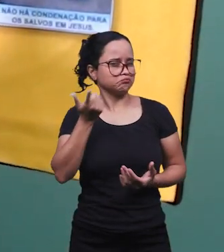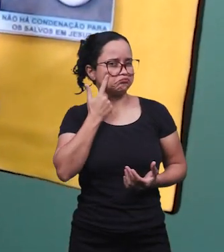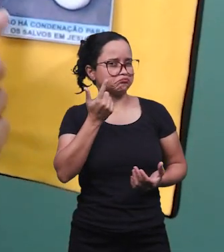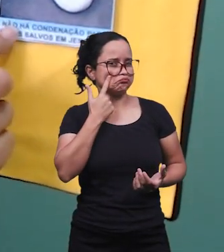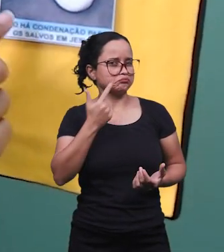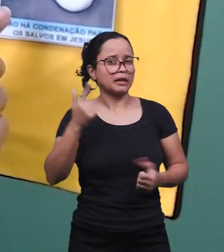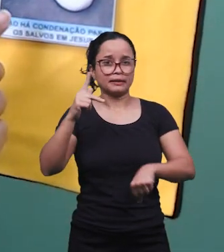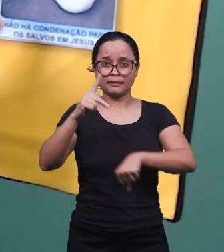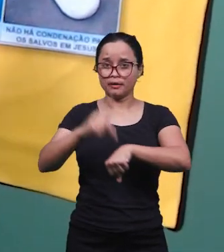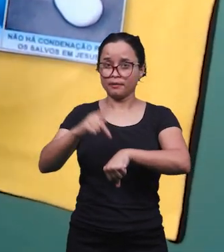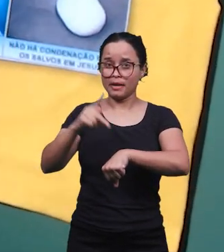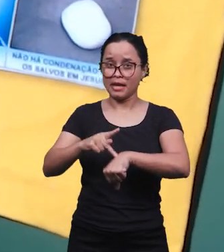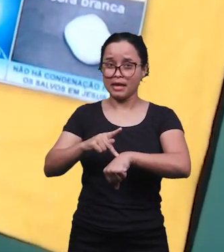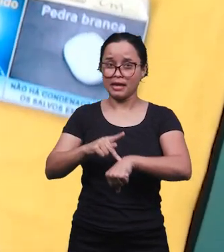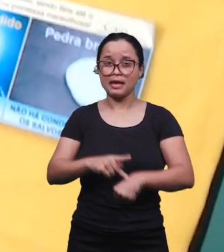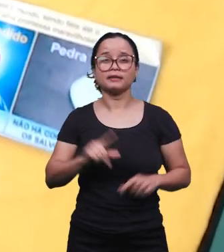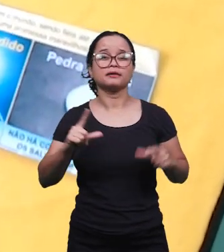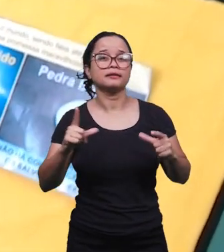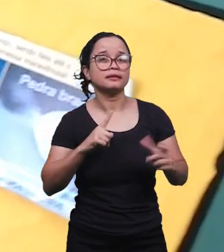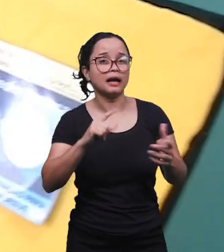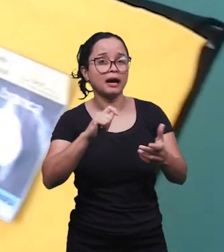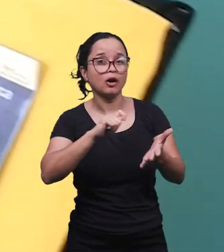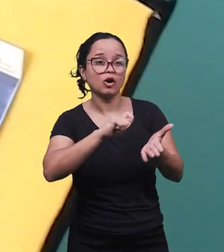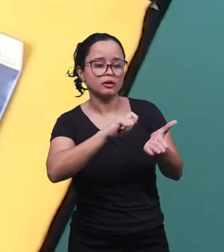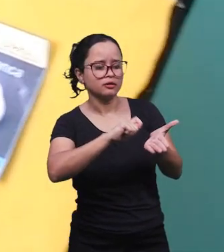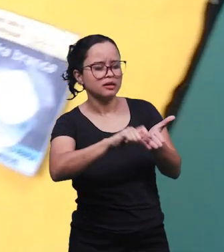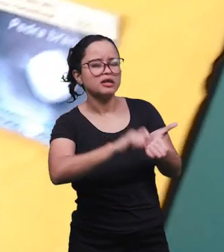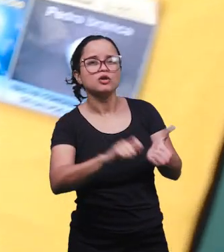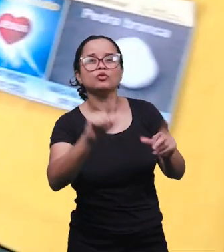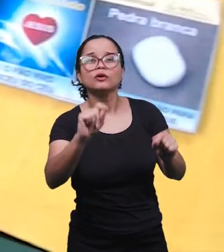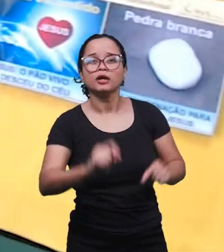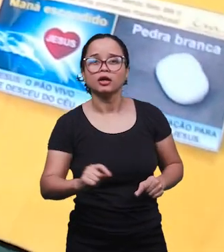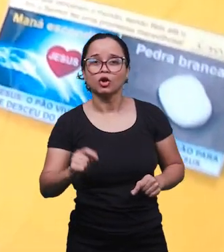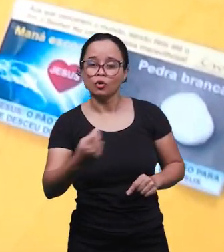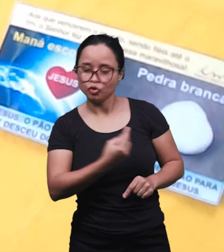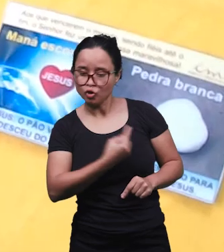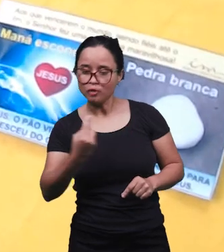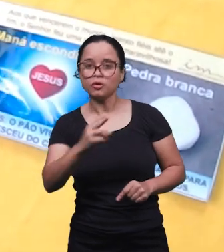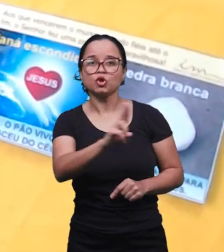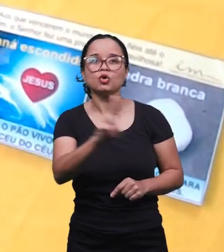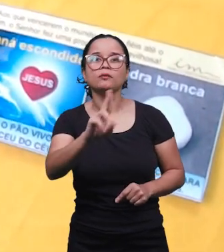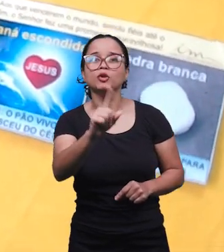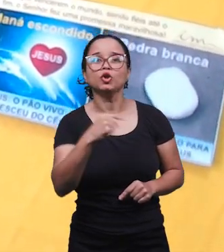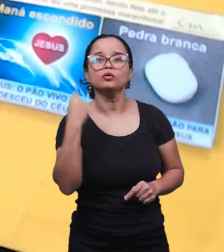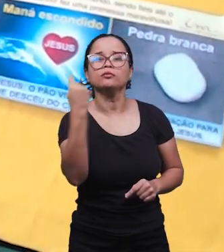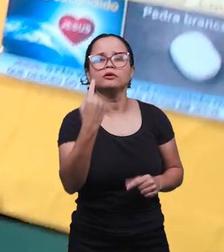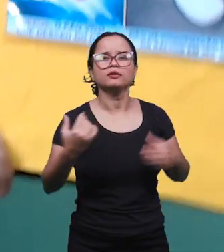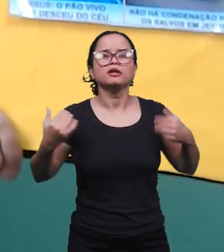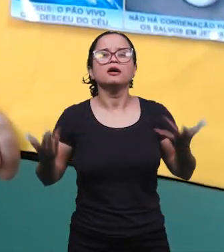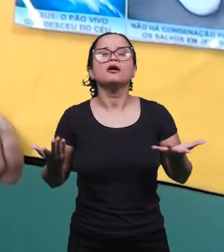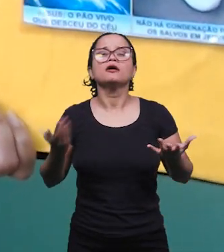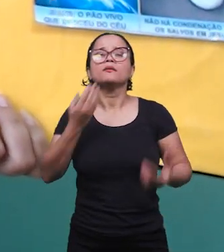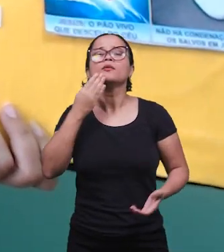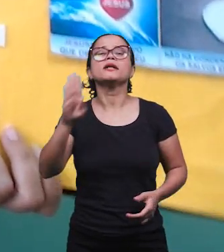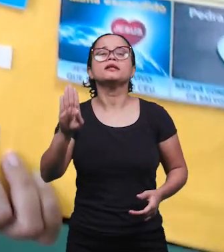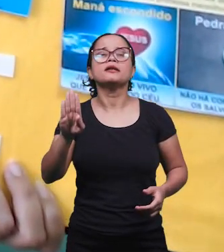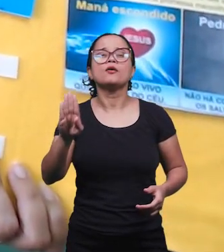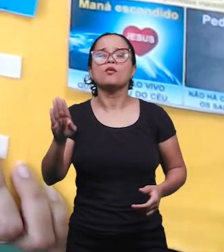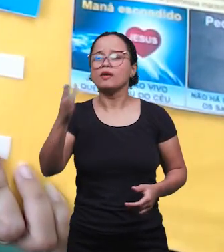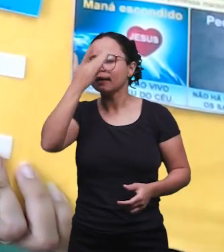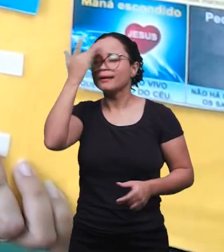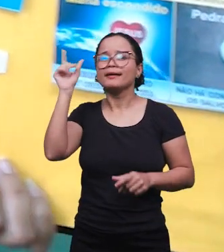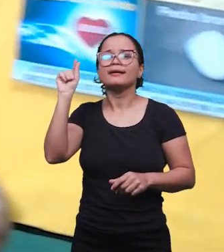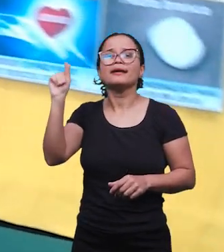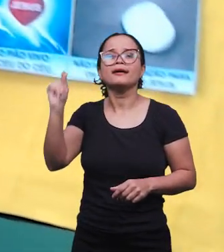só, nessa pedra estará escrito, sabe o quê? O nosso nome. Isso mesmo. Quem que nos